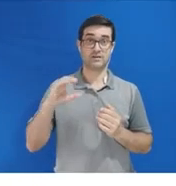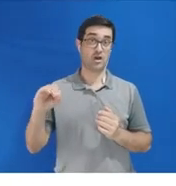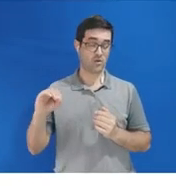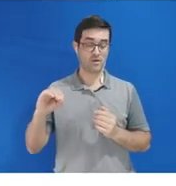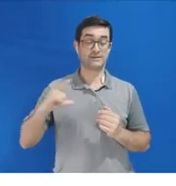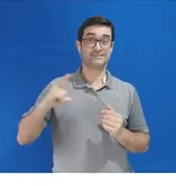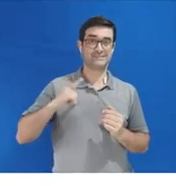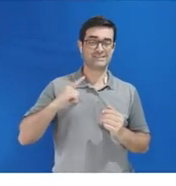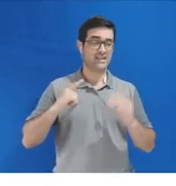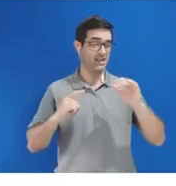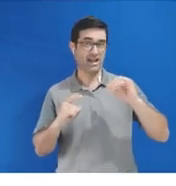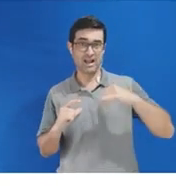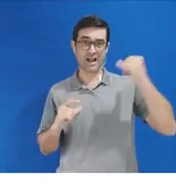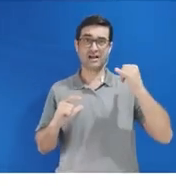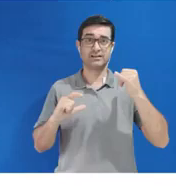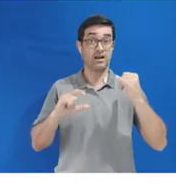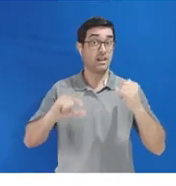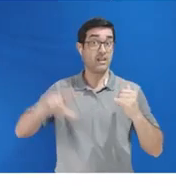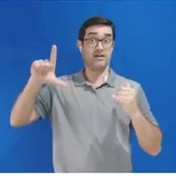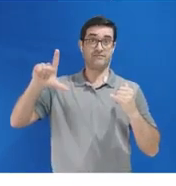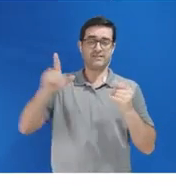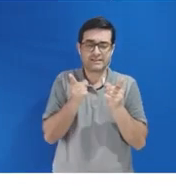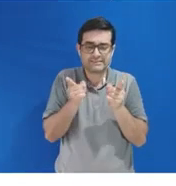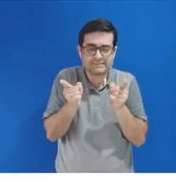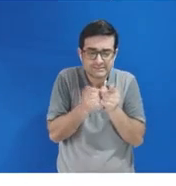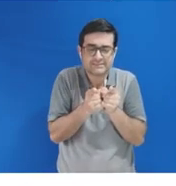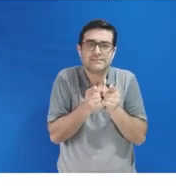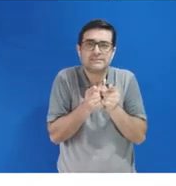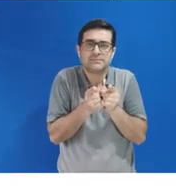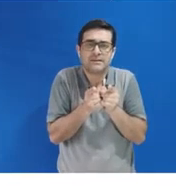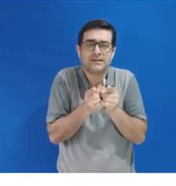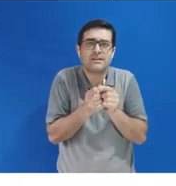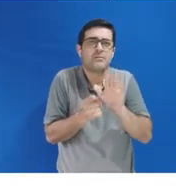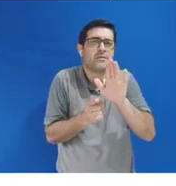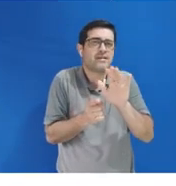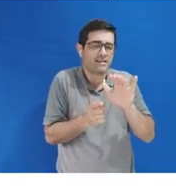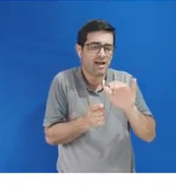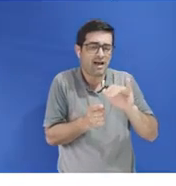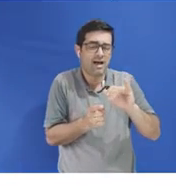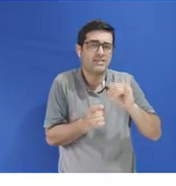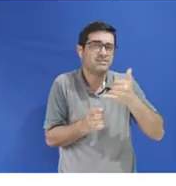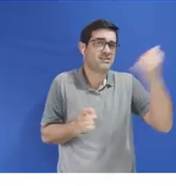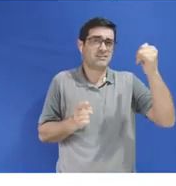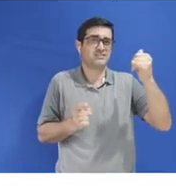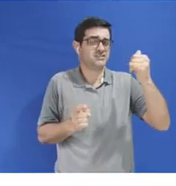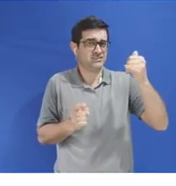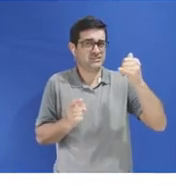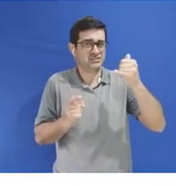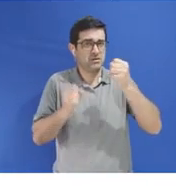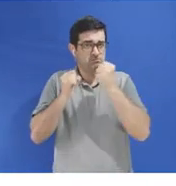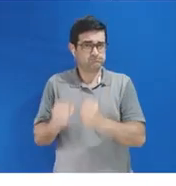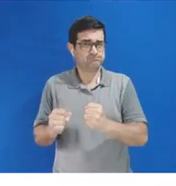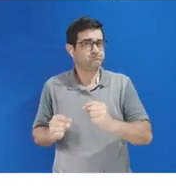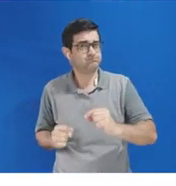tem elevada carga e pequena distância. Logo, a energia desse retículo é muito